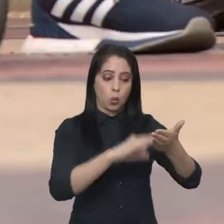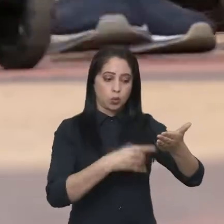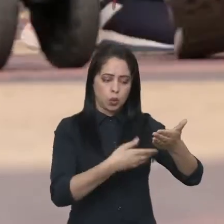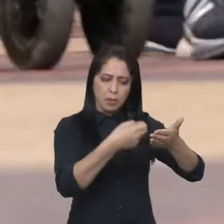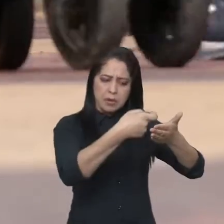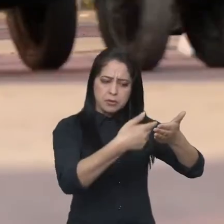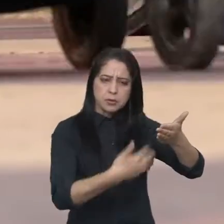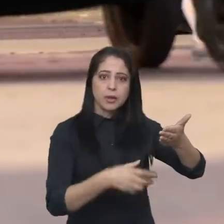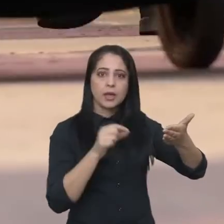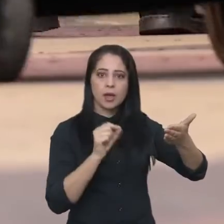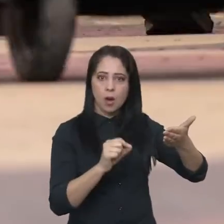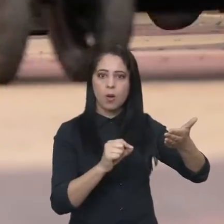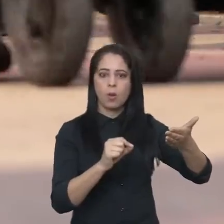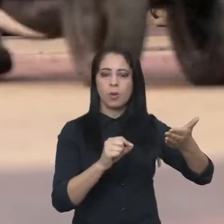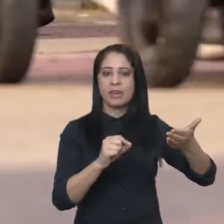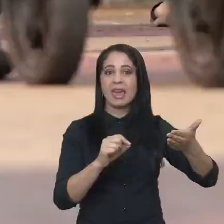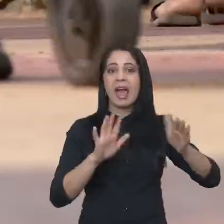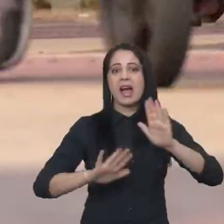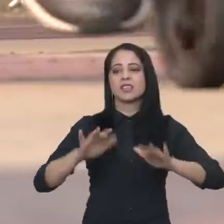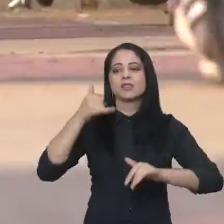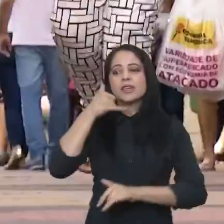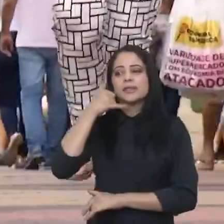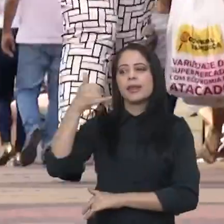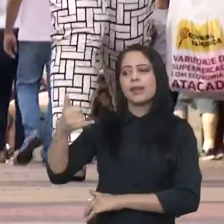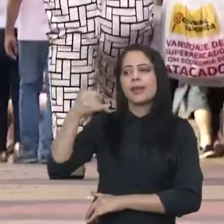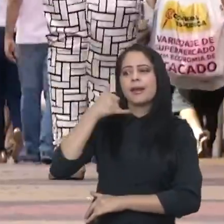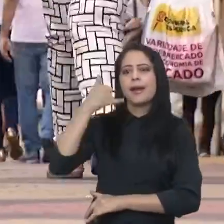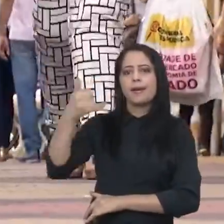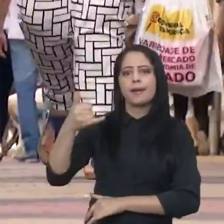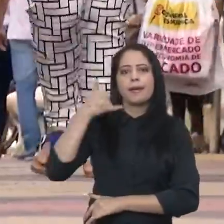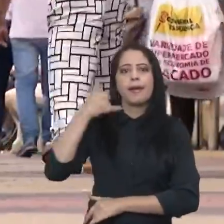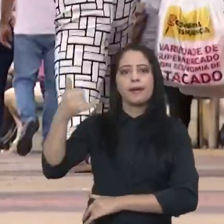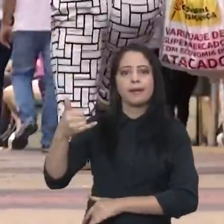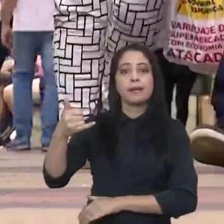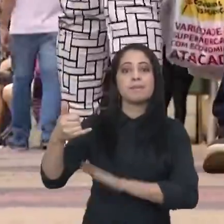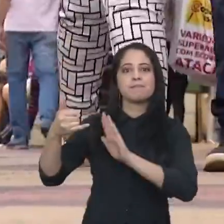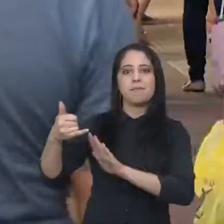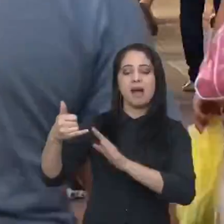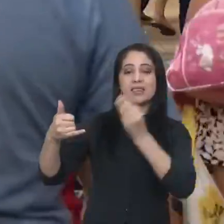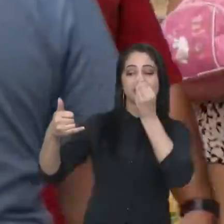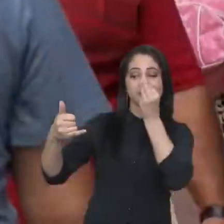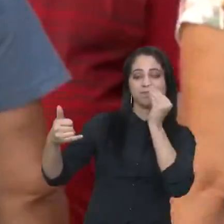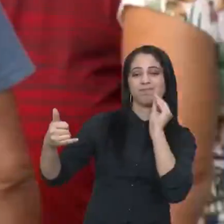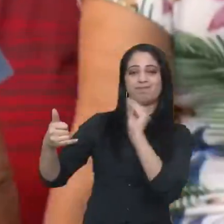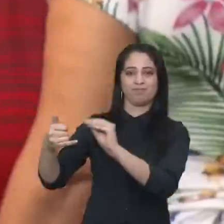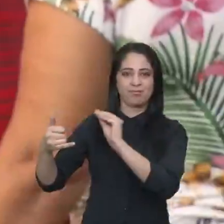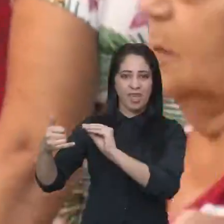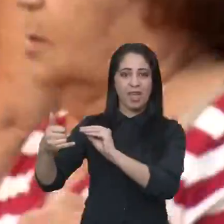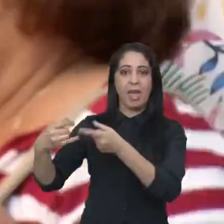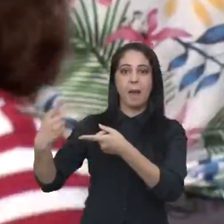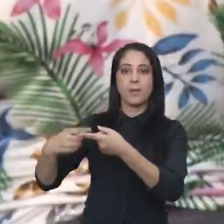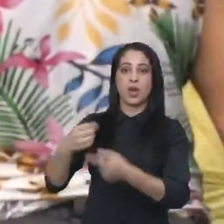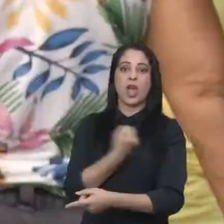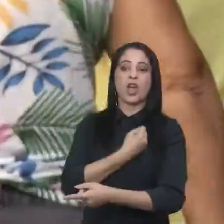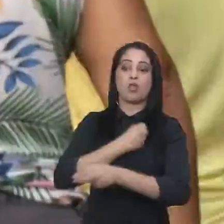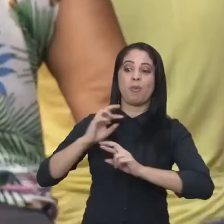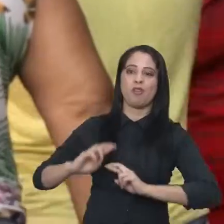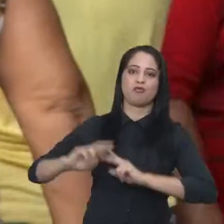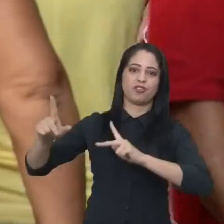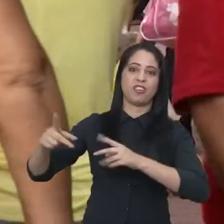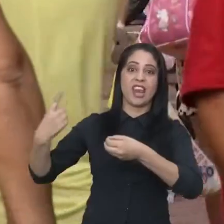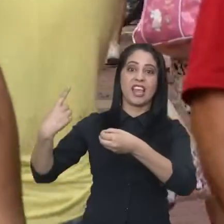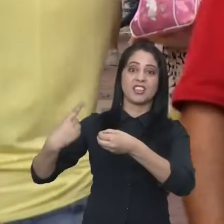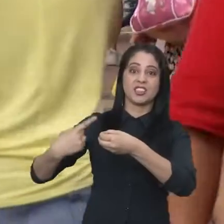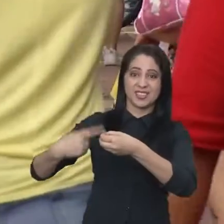é reduzir a quantidade de contatos para informar a data desses agendamentos, devido ao fato dos pacientes não